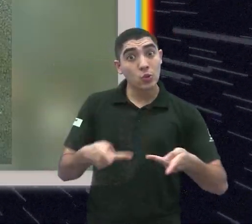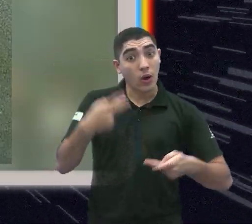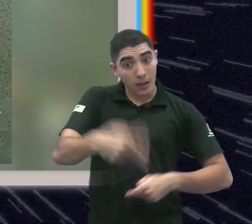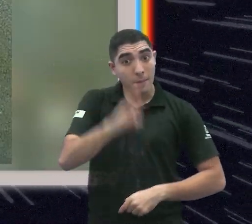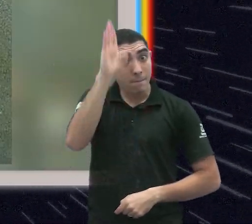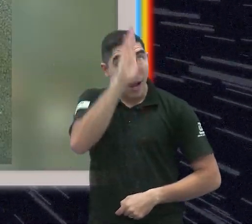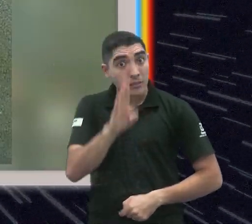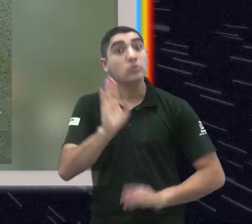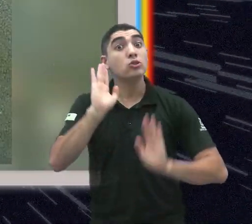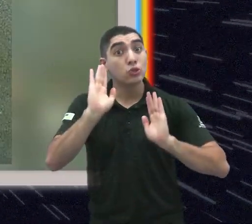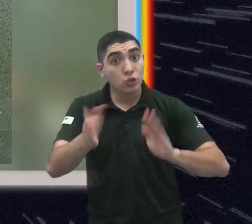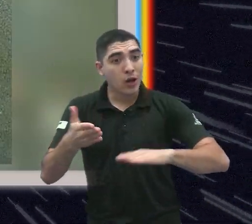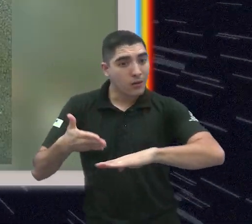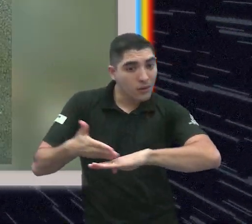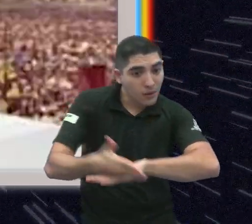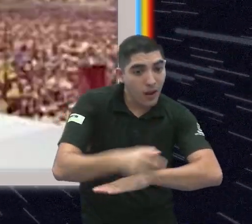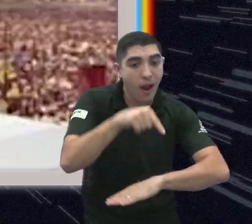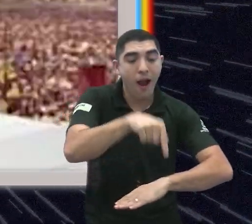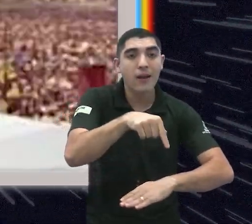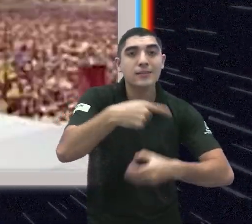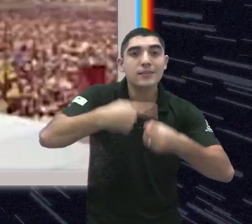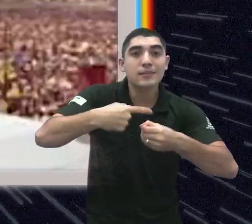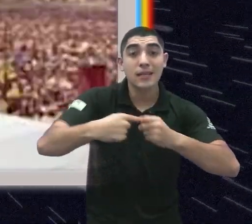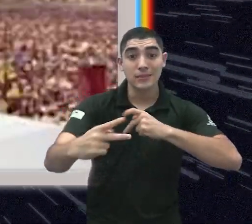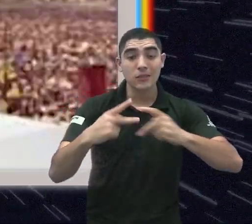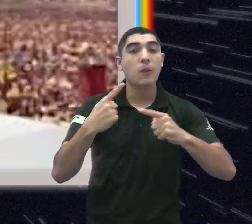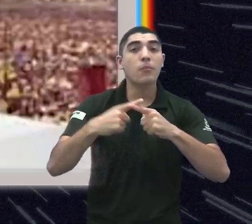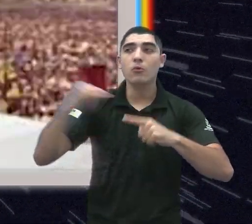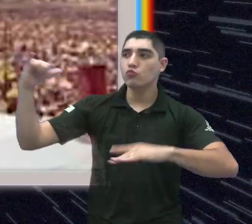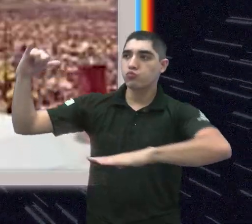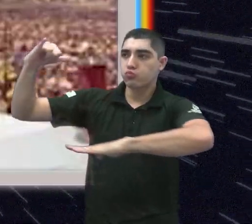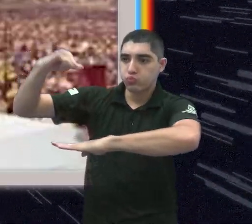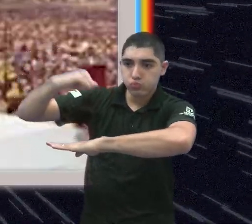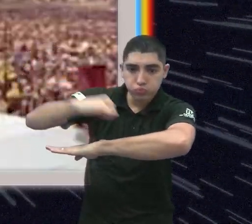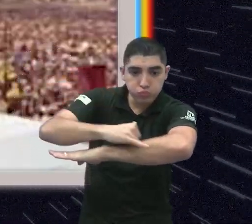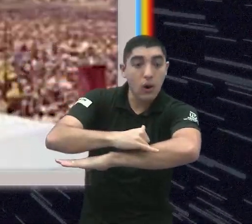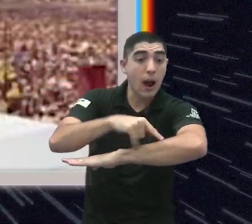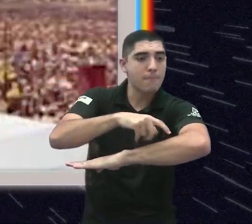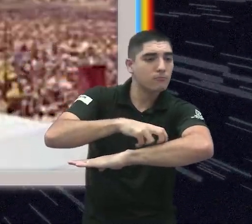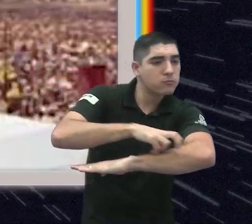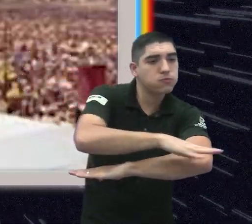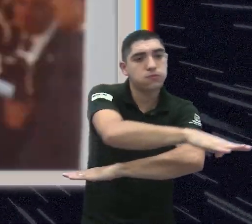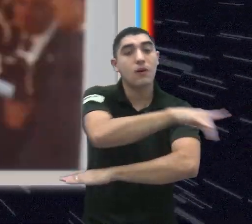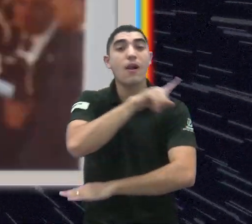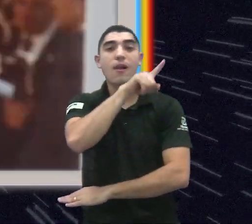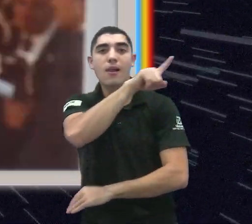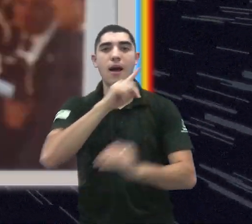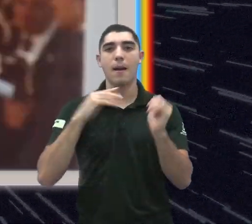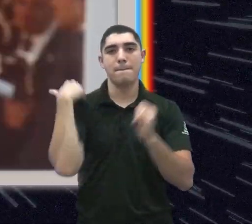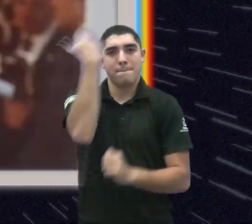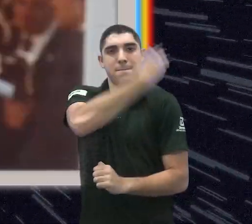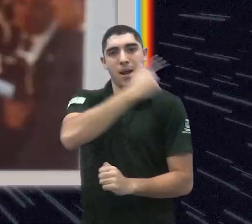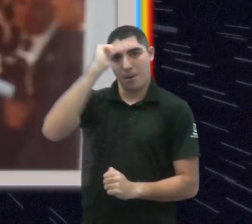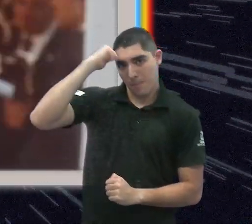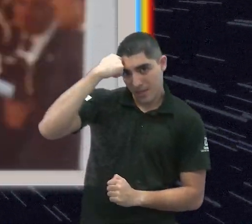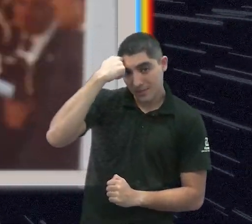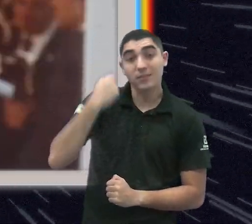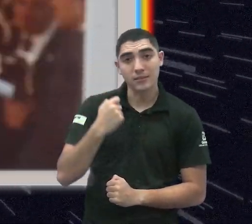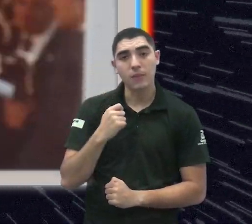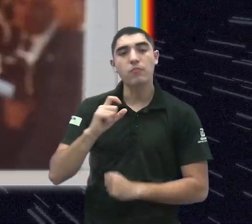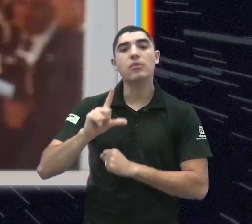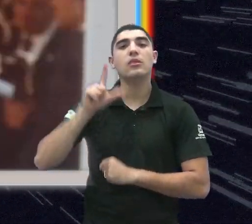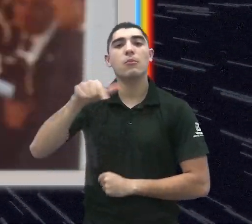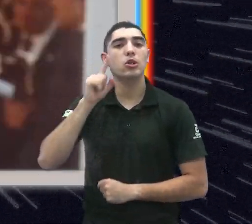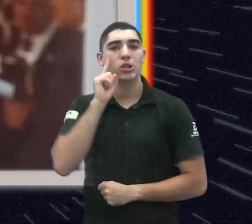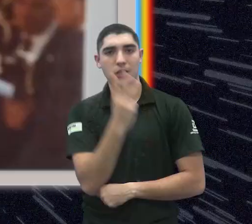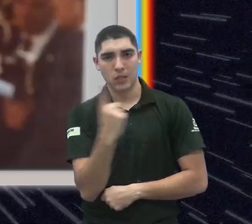Brasil e passou por São José dos Campos para fazer uma conexão aérea até a Basílica de Aparecida. Poucos meses